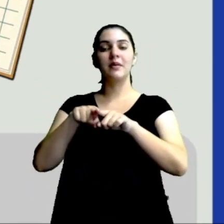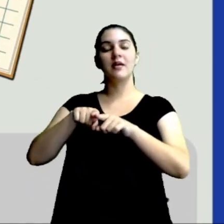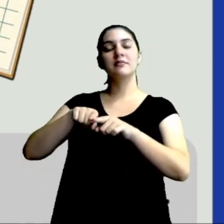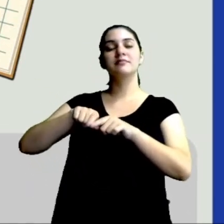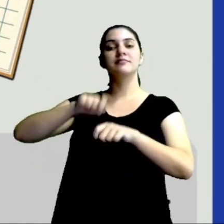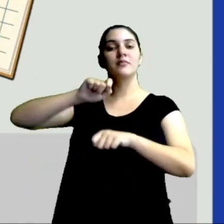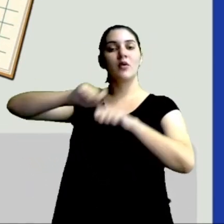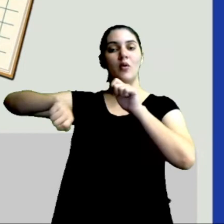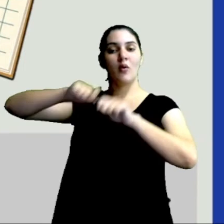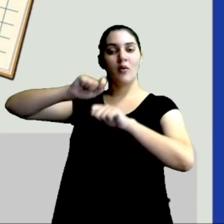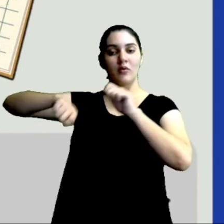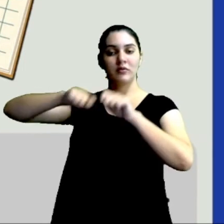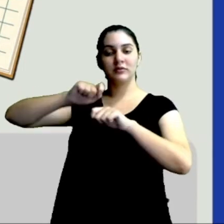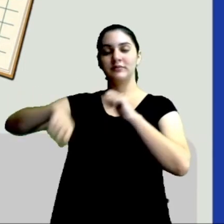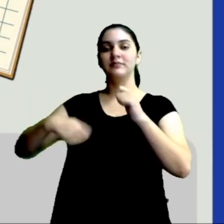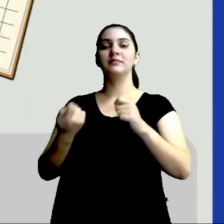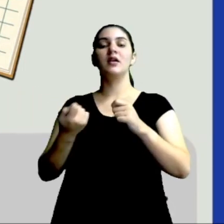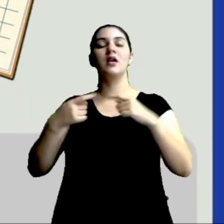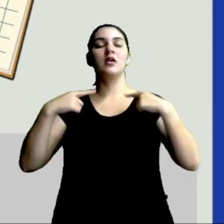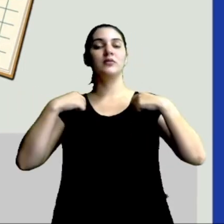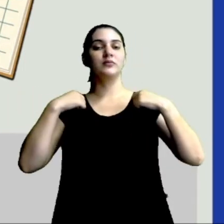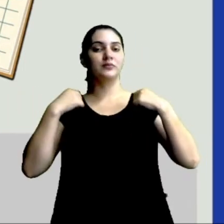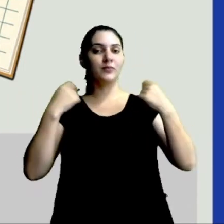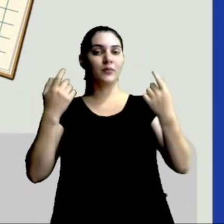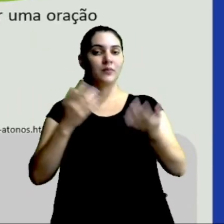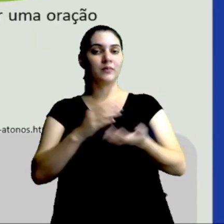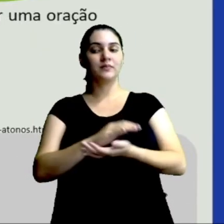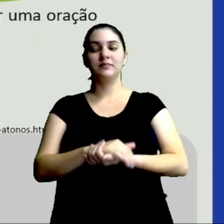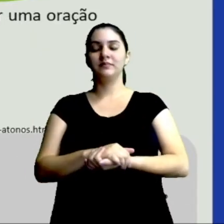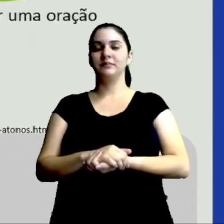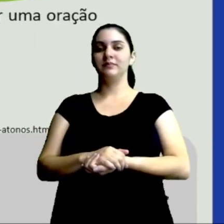as roupas no trote.